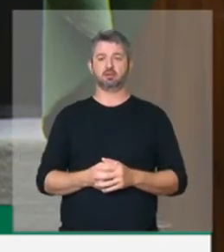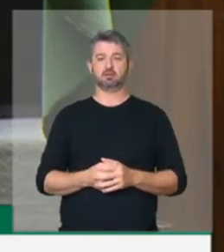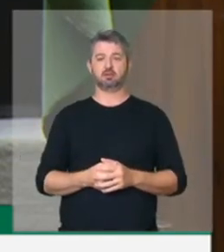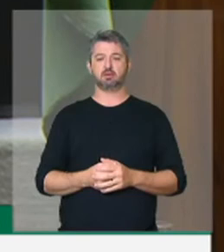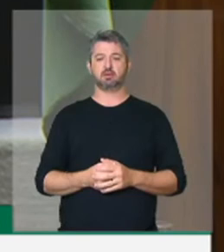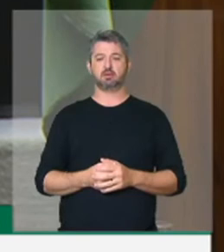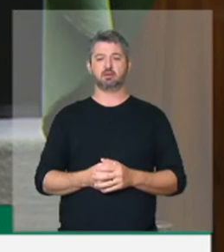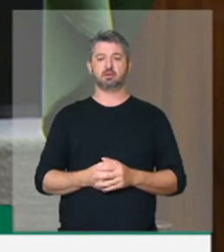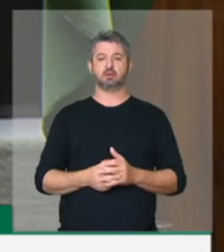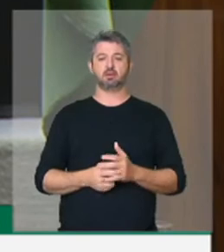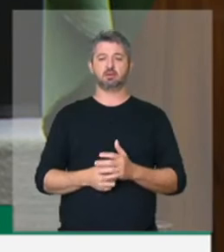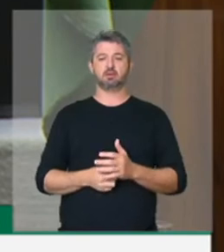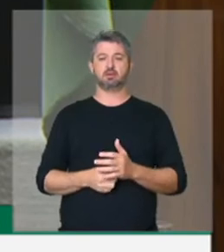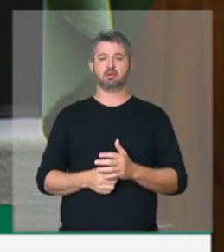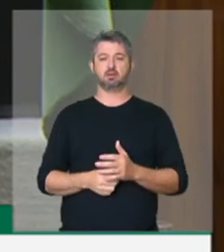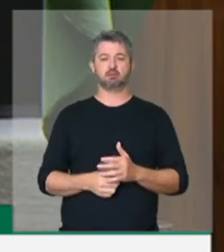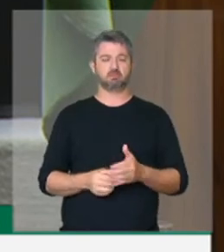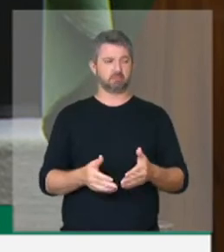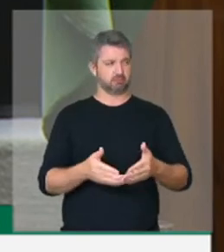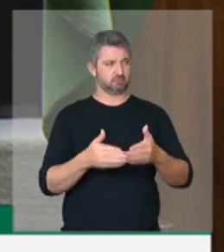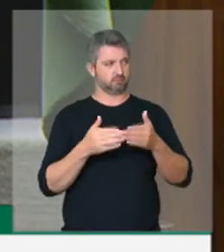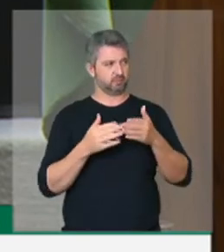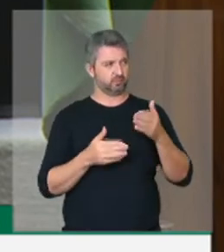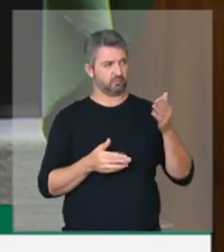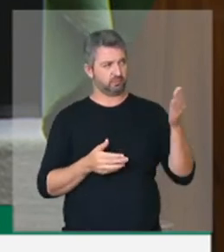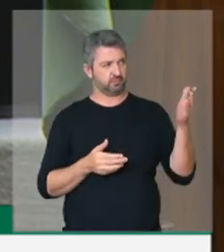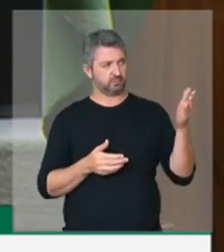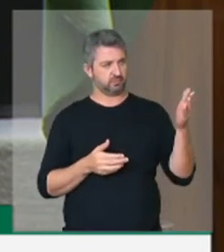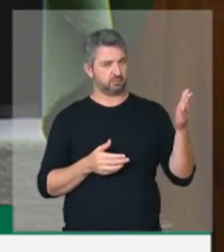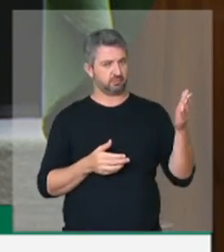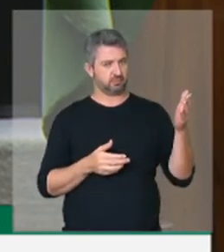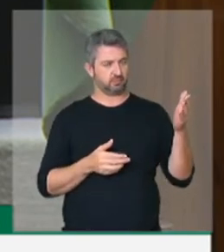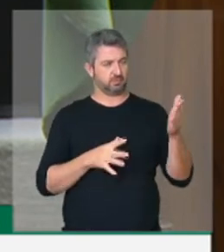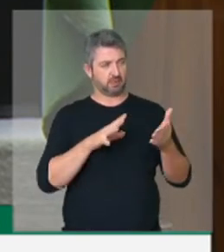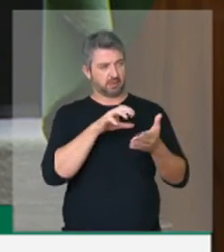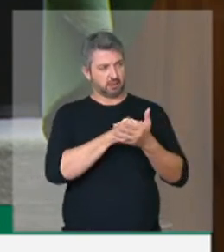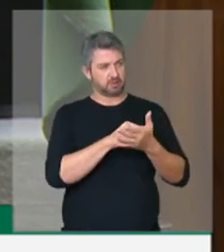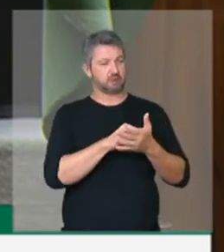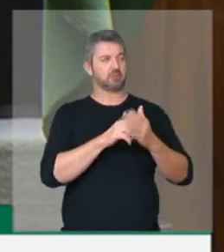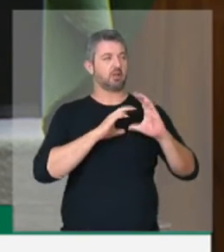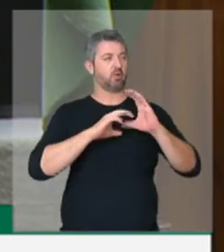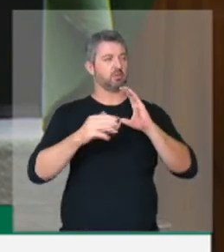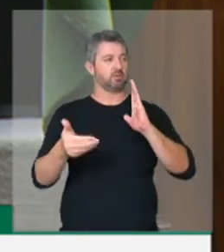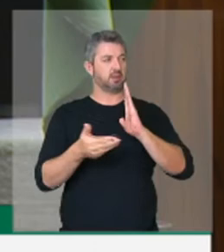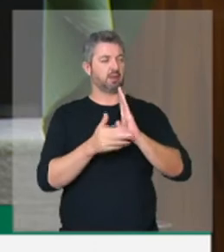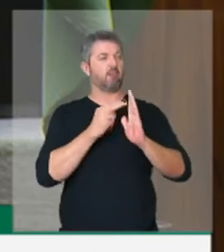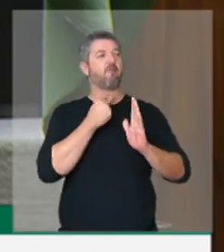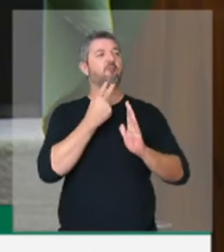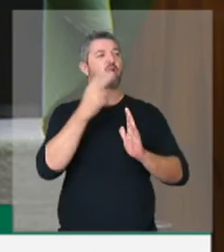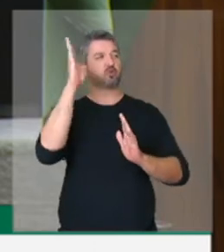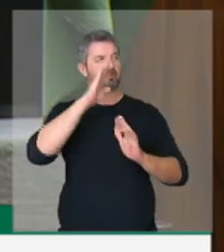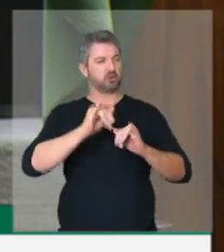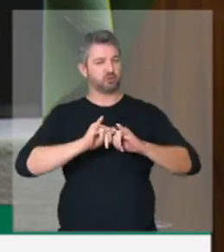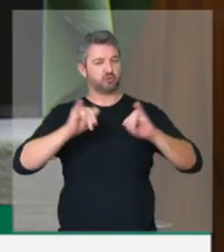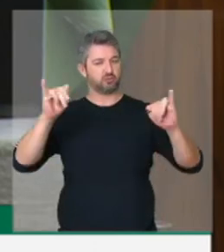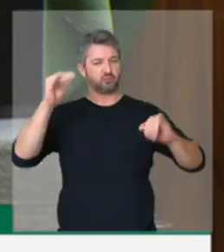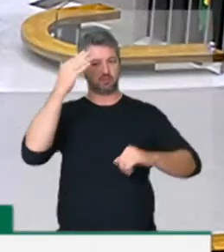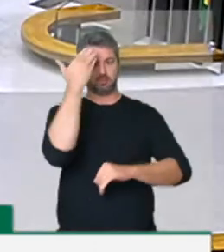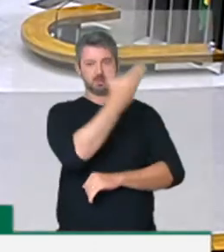instante. Senhor presidente, eu quero que Vossa Excelência conste na voz do Brasil o nosso pronunciamento. Muito